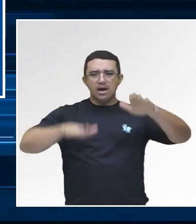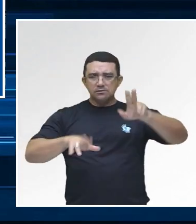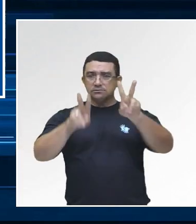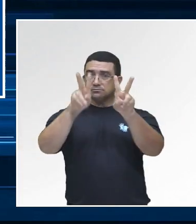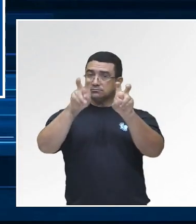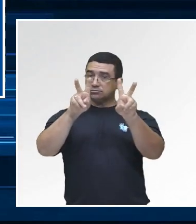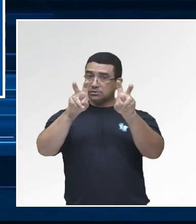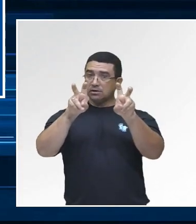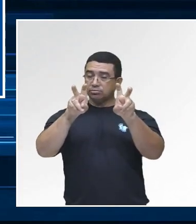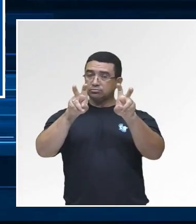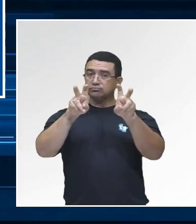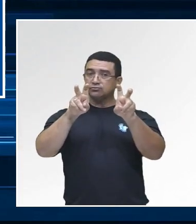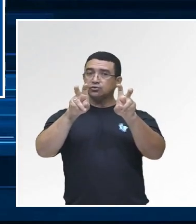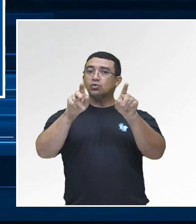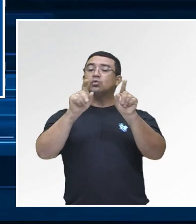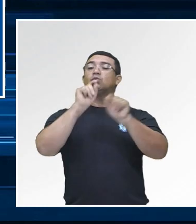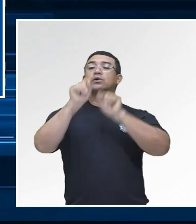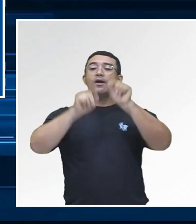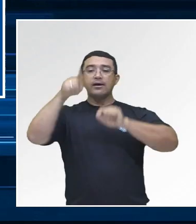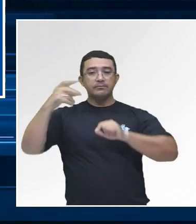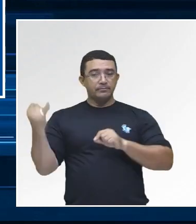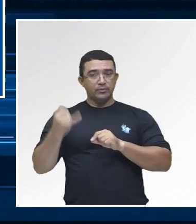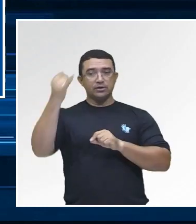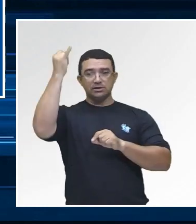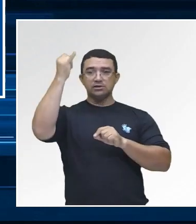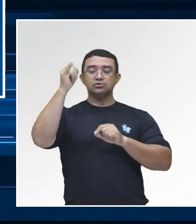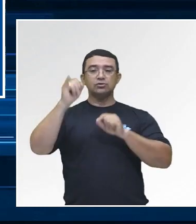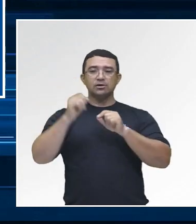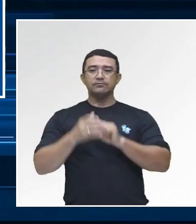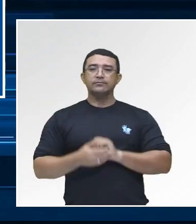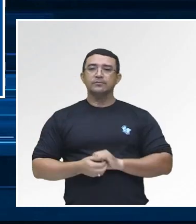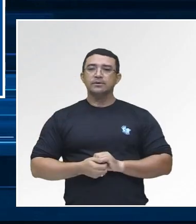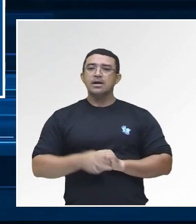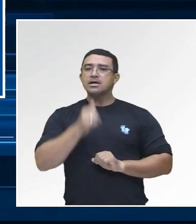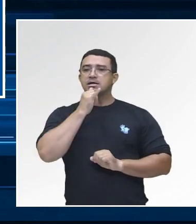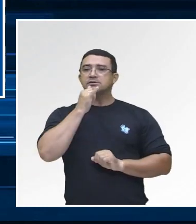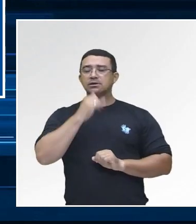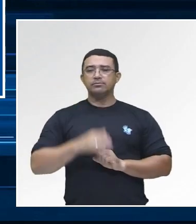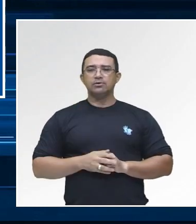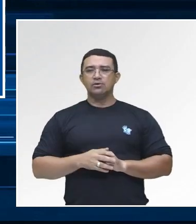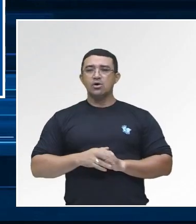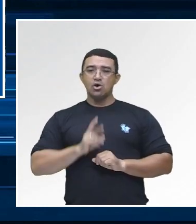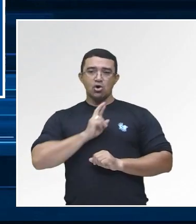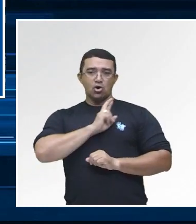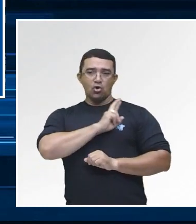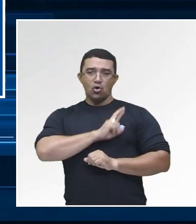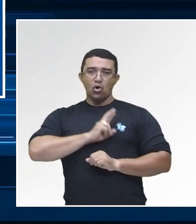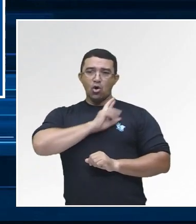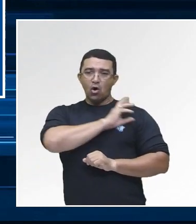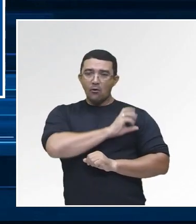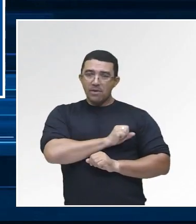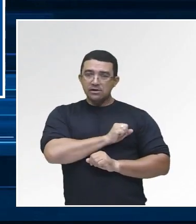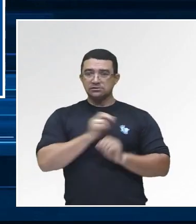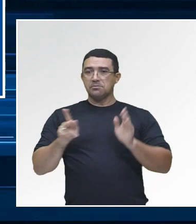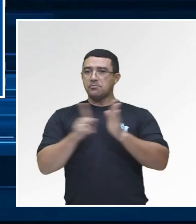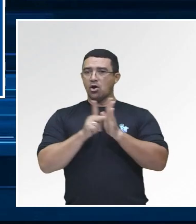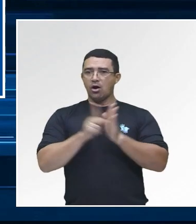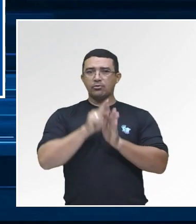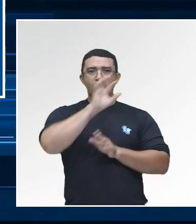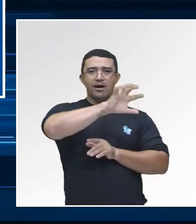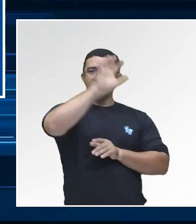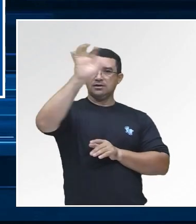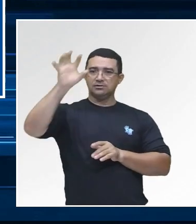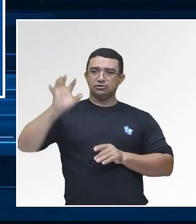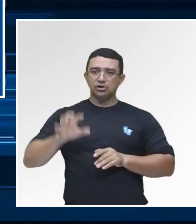mesmo torna-se de fundamental importância, como, por exemplo, os romances regionalistas, né, que